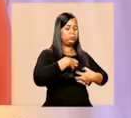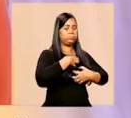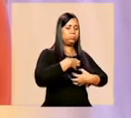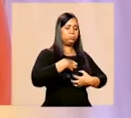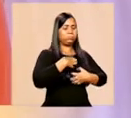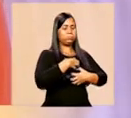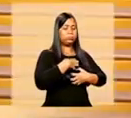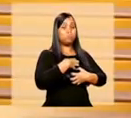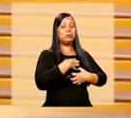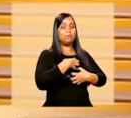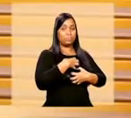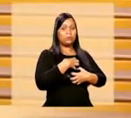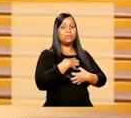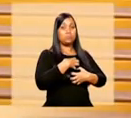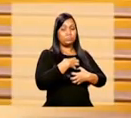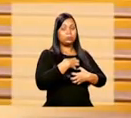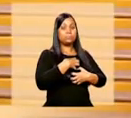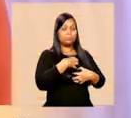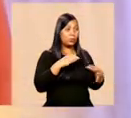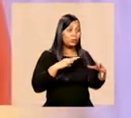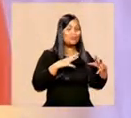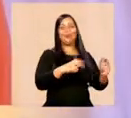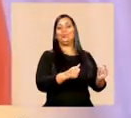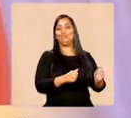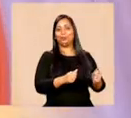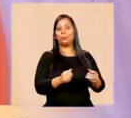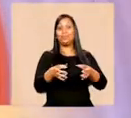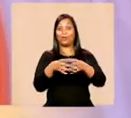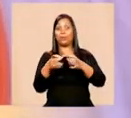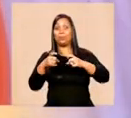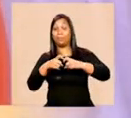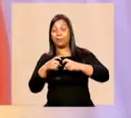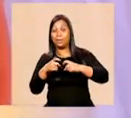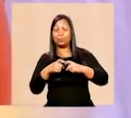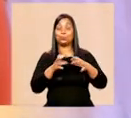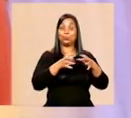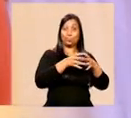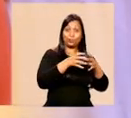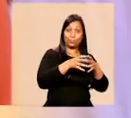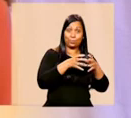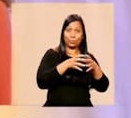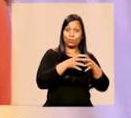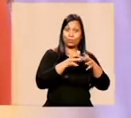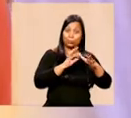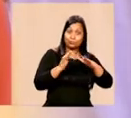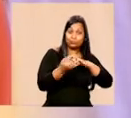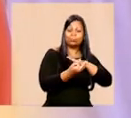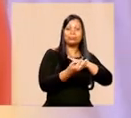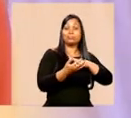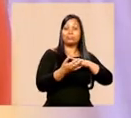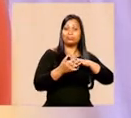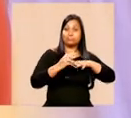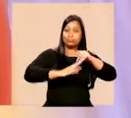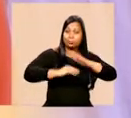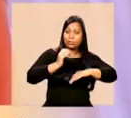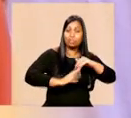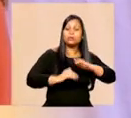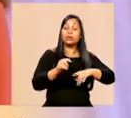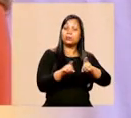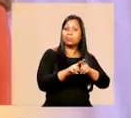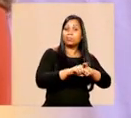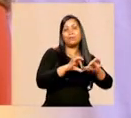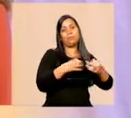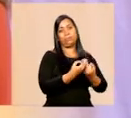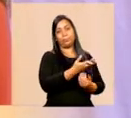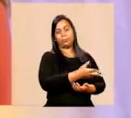esse diagnóstico, é de todos. É da equipe médica, é da equipe assistente ali